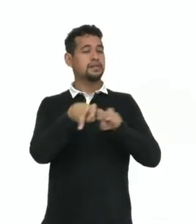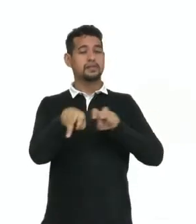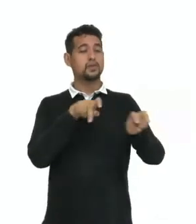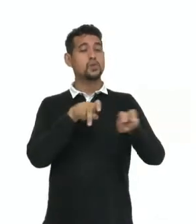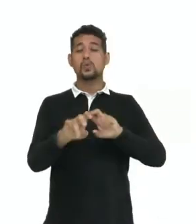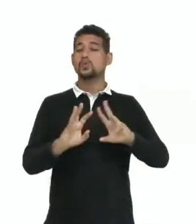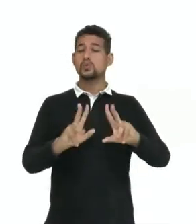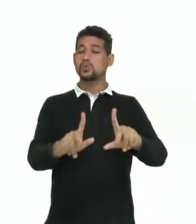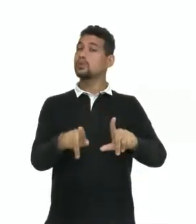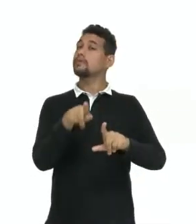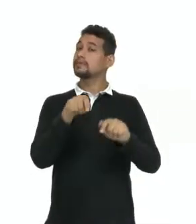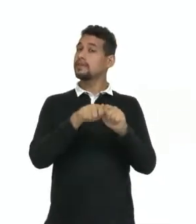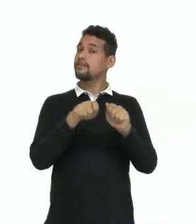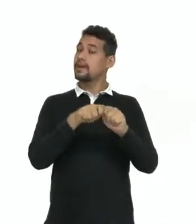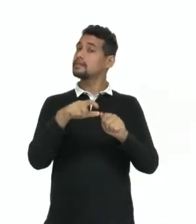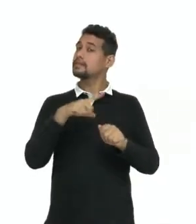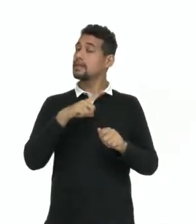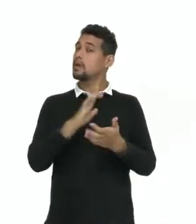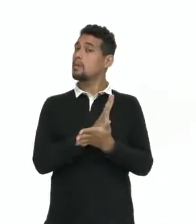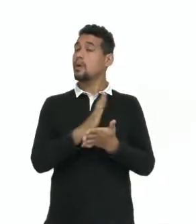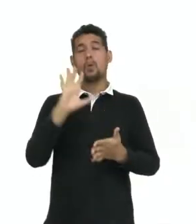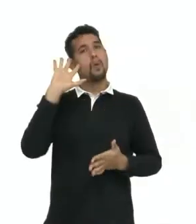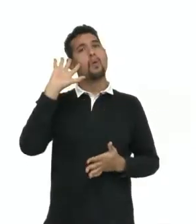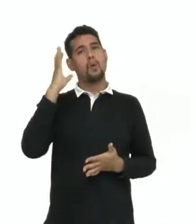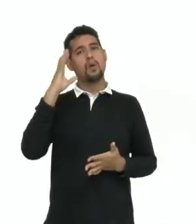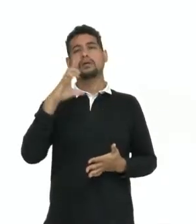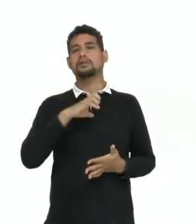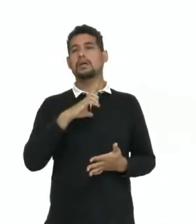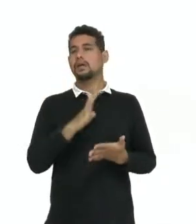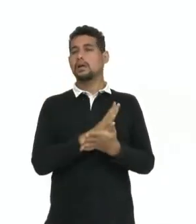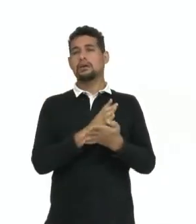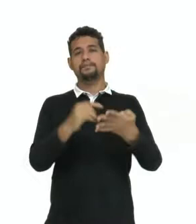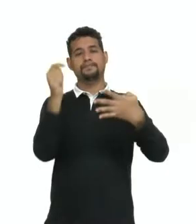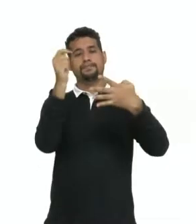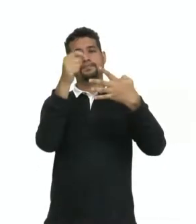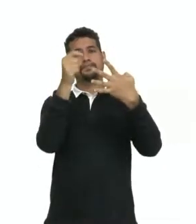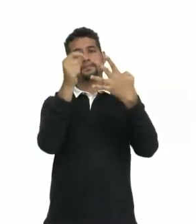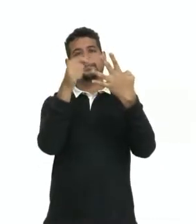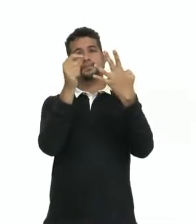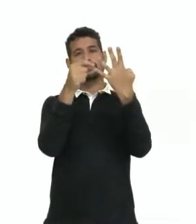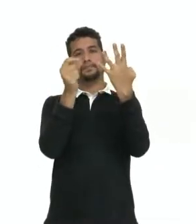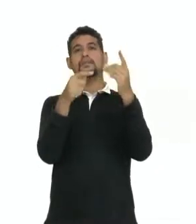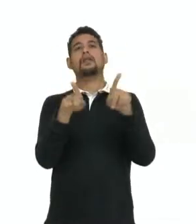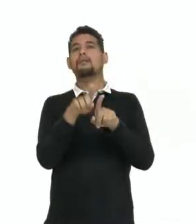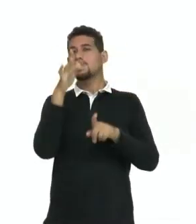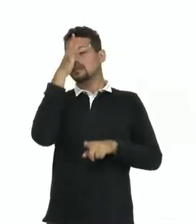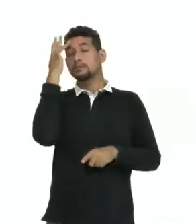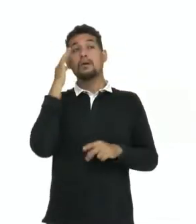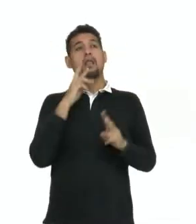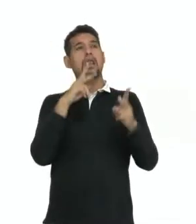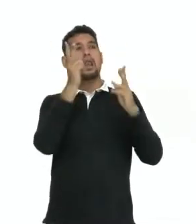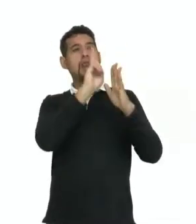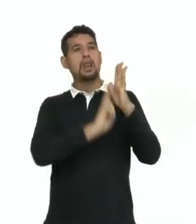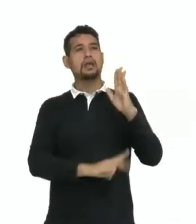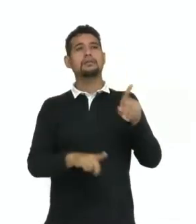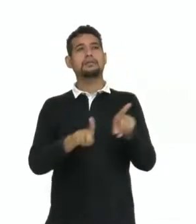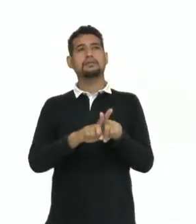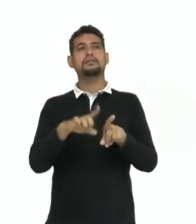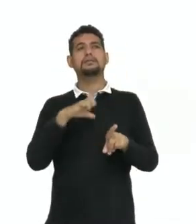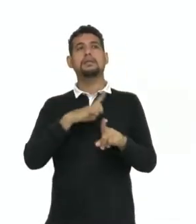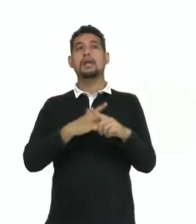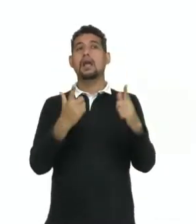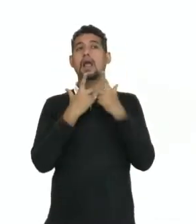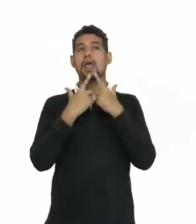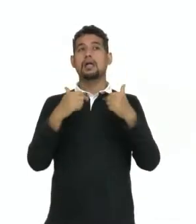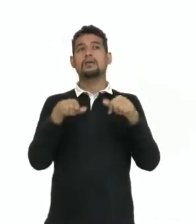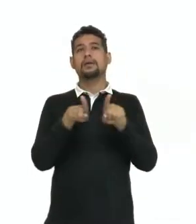consequência. Embaixo a gente tem aqui alguns tópicos para chamar a atenção do leitor, né? E também constituem a linguagem